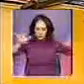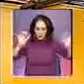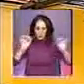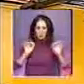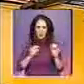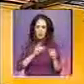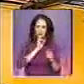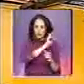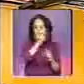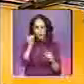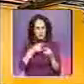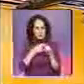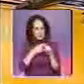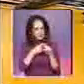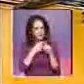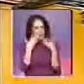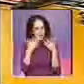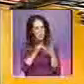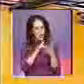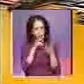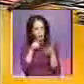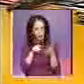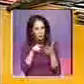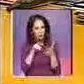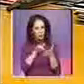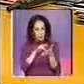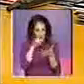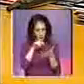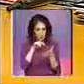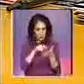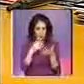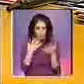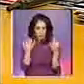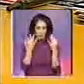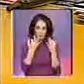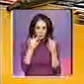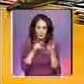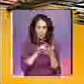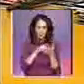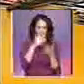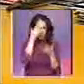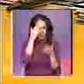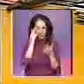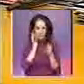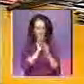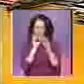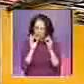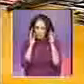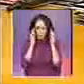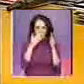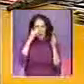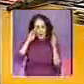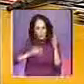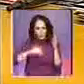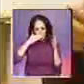transmitir mensagens muito interessantes que neste livro, concretamente neste livro que estamos aqui a celebrar, eu acho que são tão dirigidas aos mais